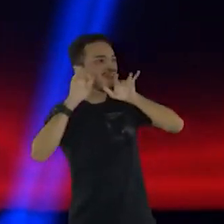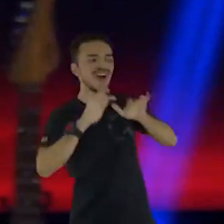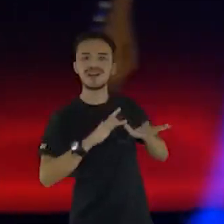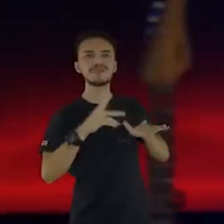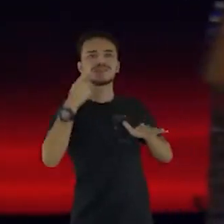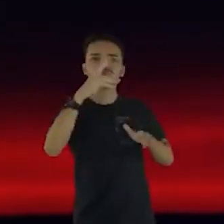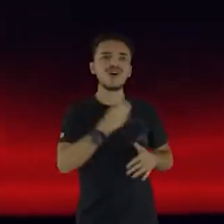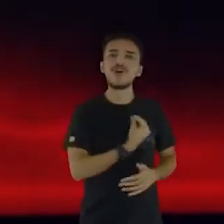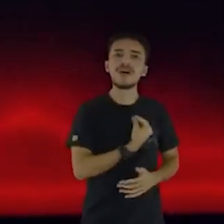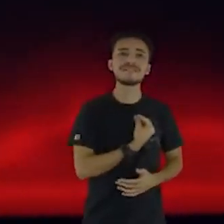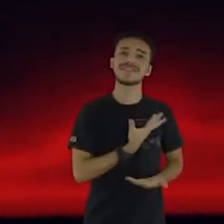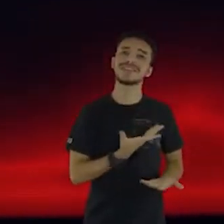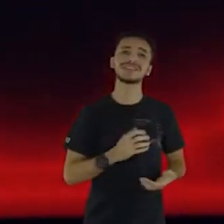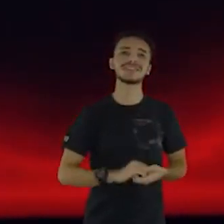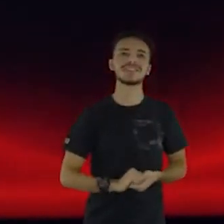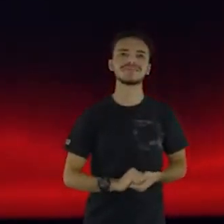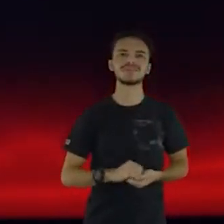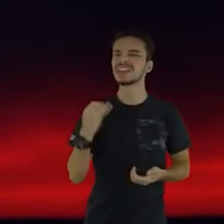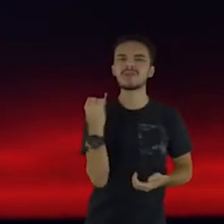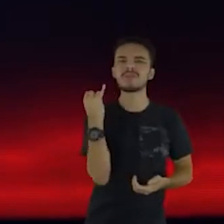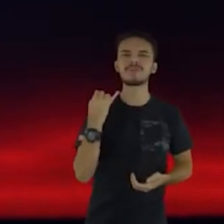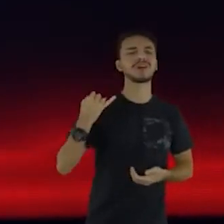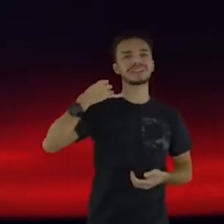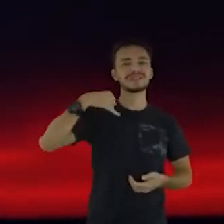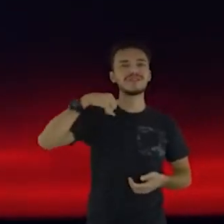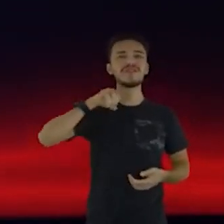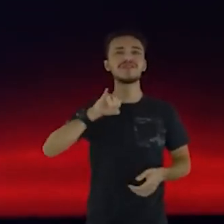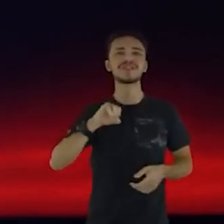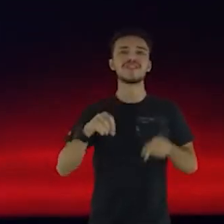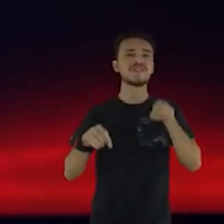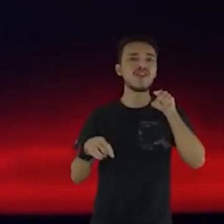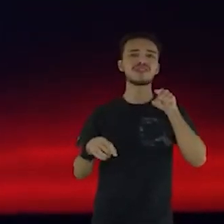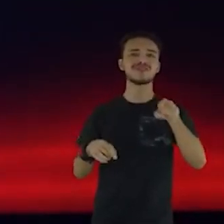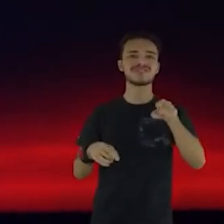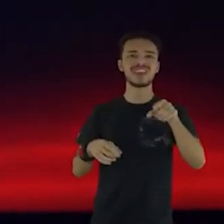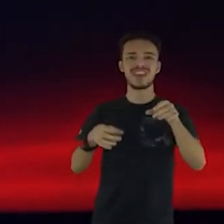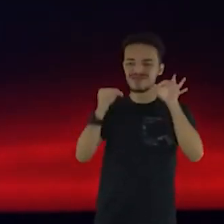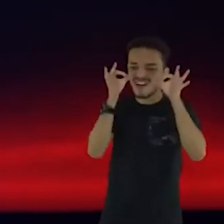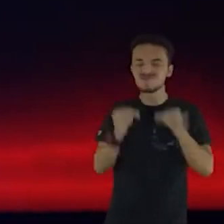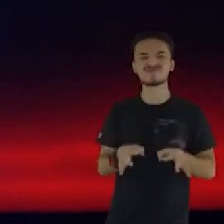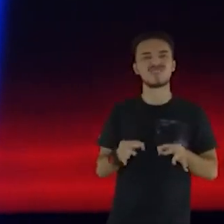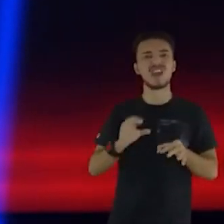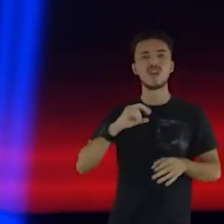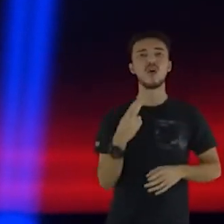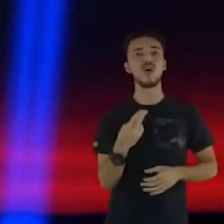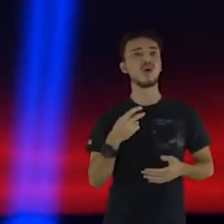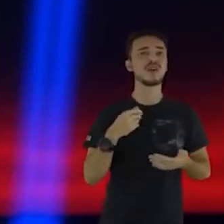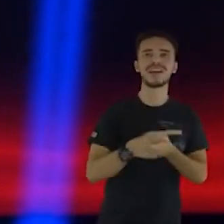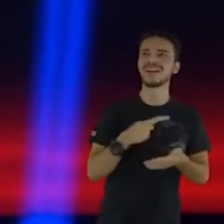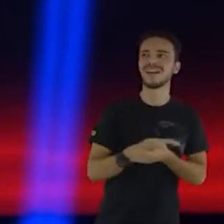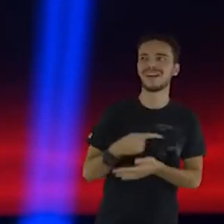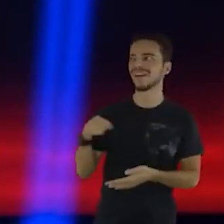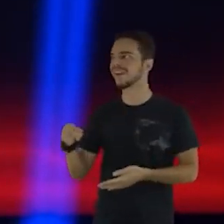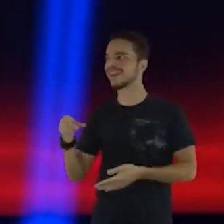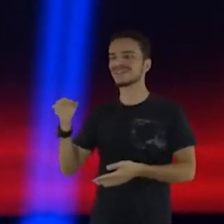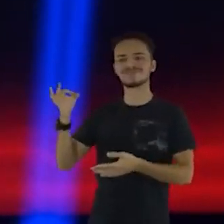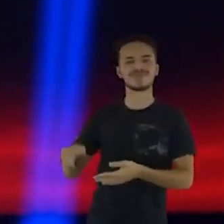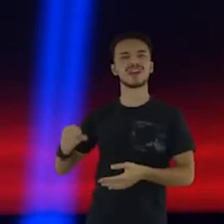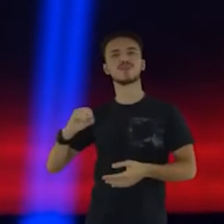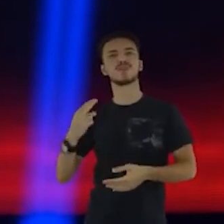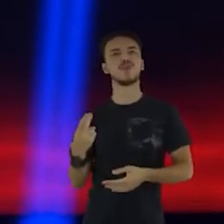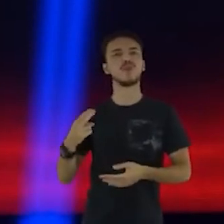Não importa quem está certo, quem está errado. E eu só entendi isso depois que eu casei. Quem é casado aqui?